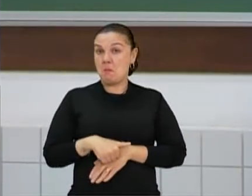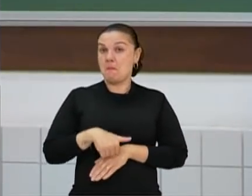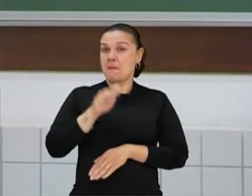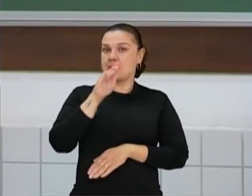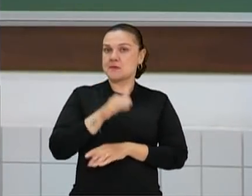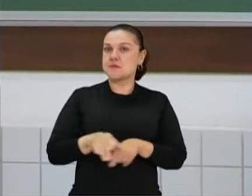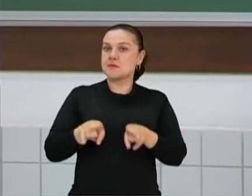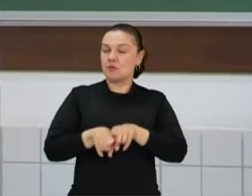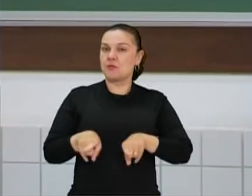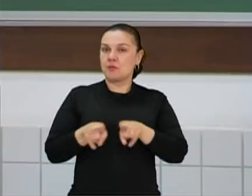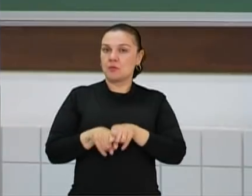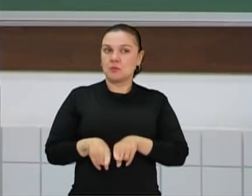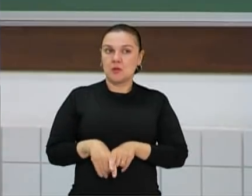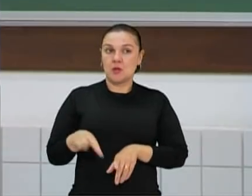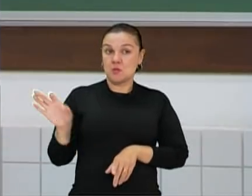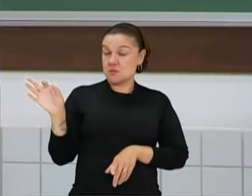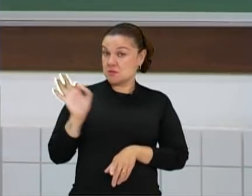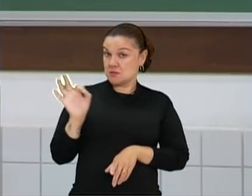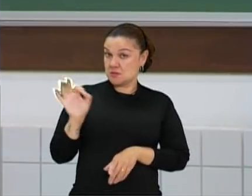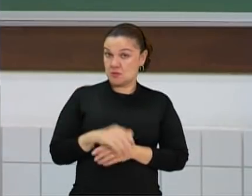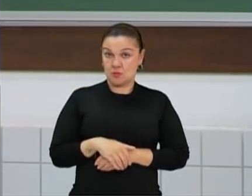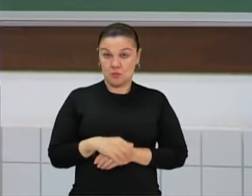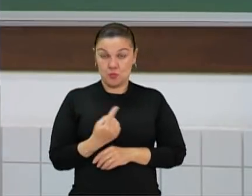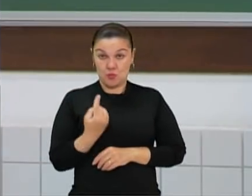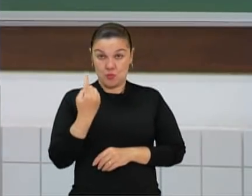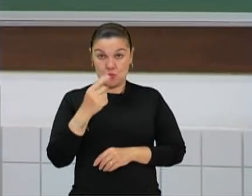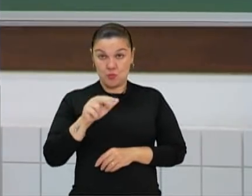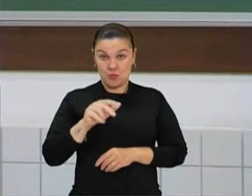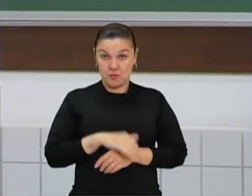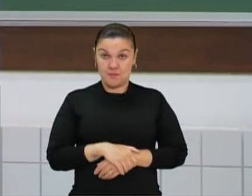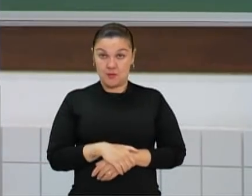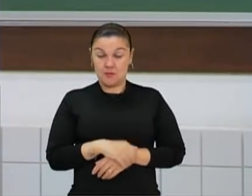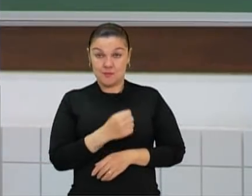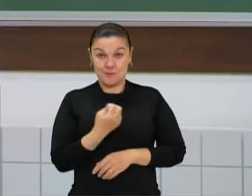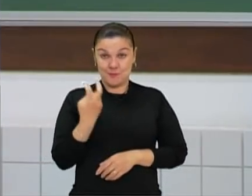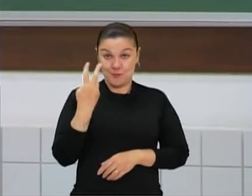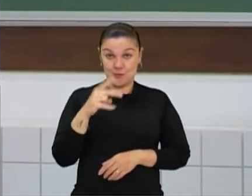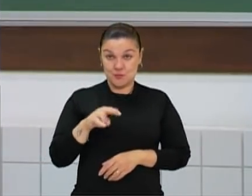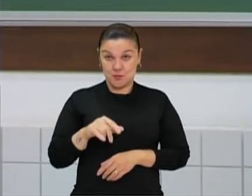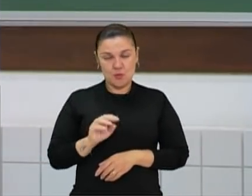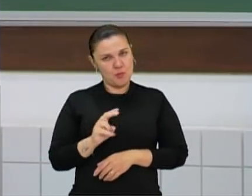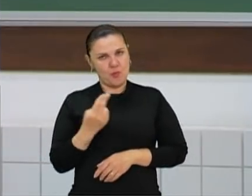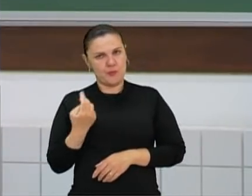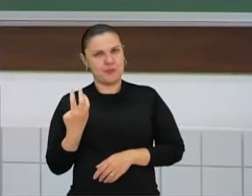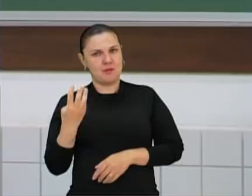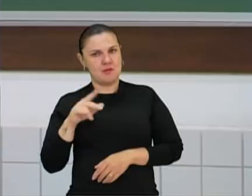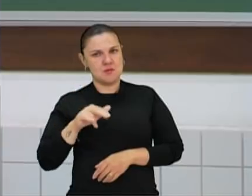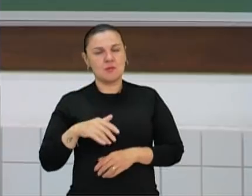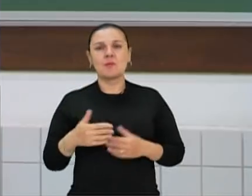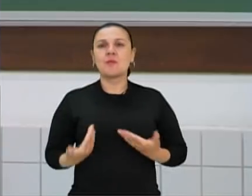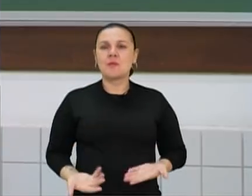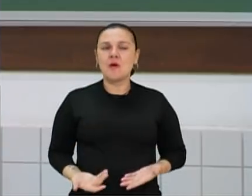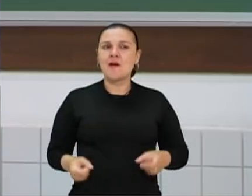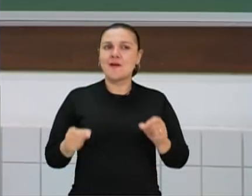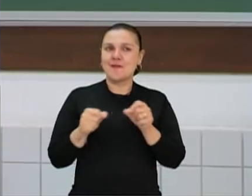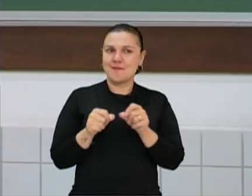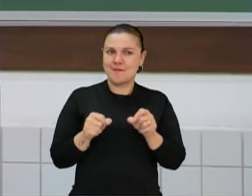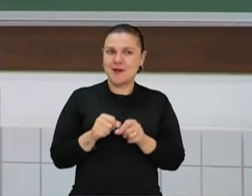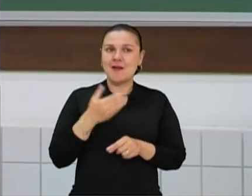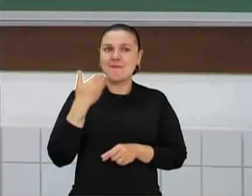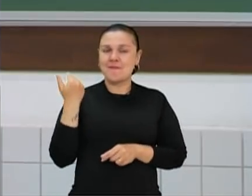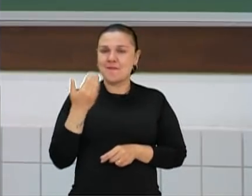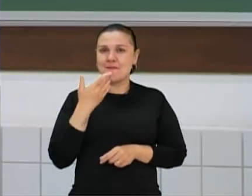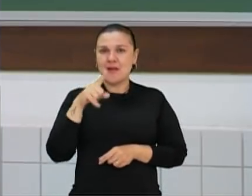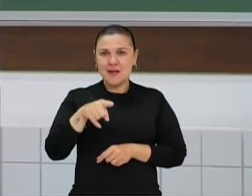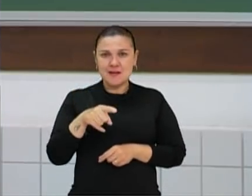mais apareceu? Nenhum irmão, 1 irmão, 2 ou 3 irmãos? Fácil, é uma